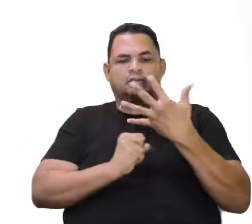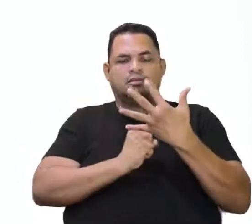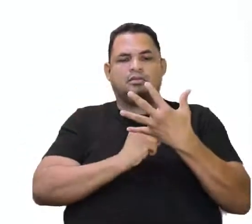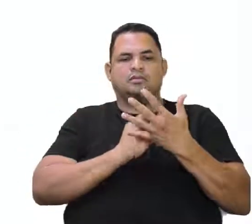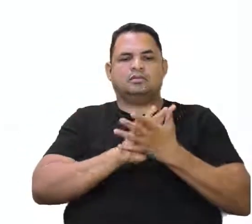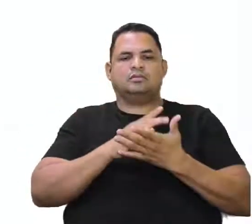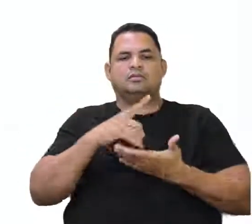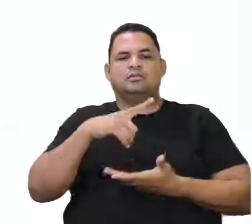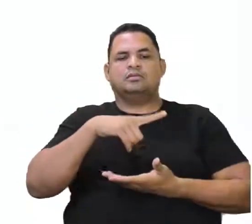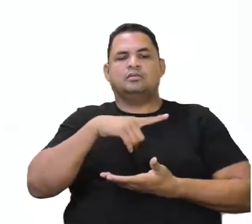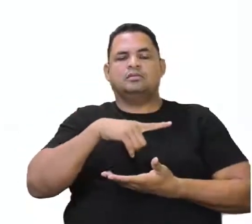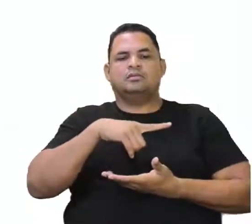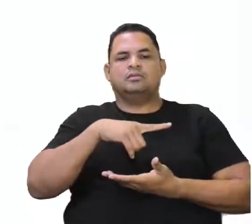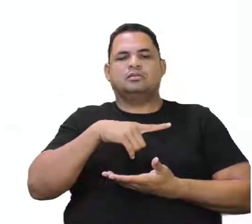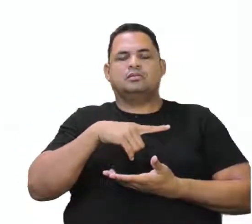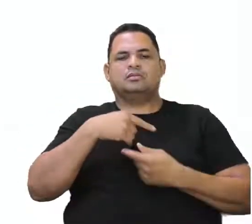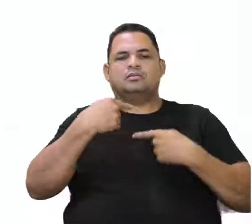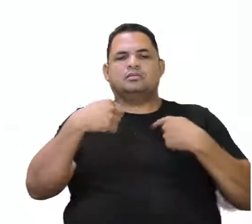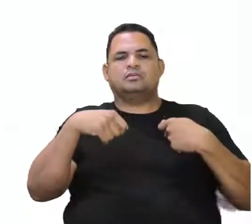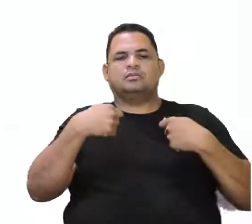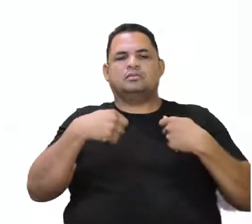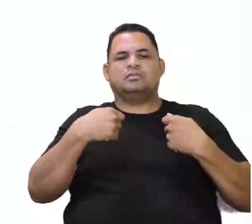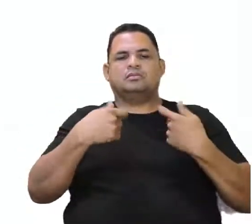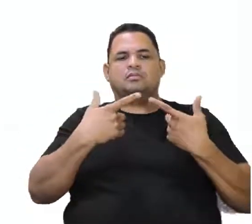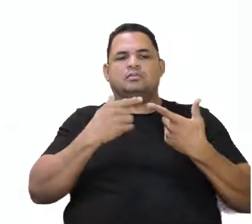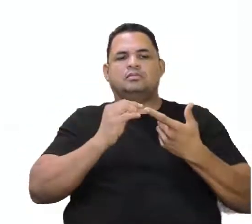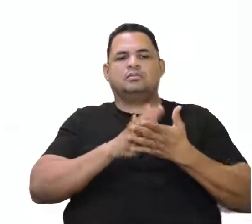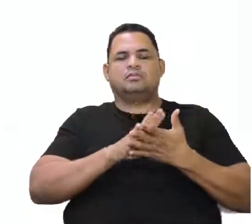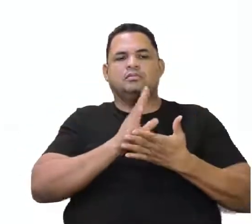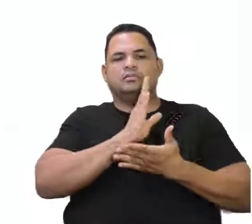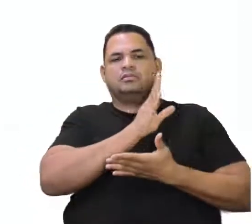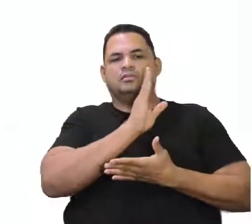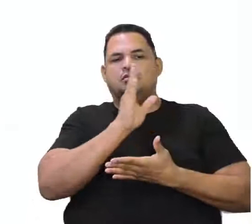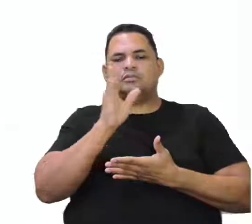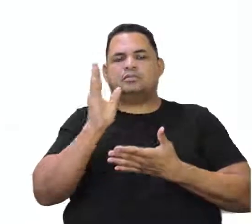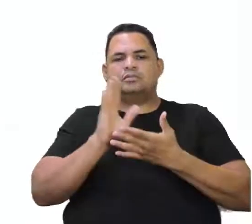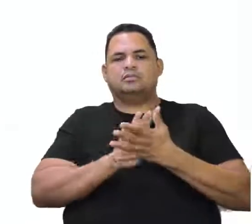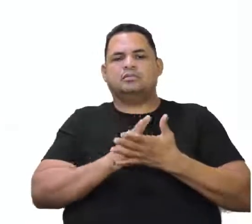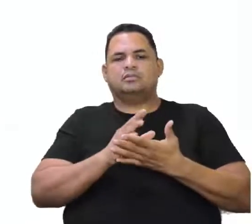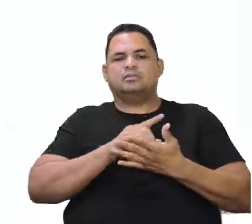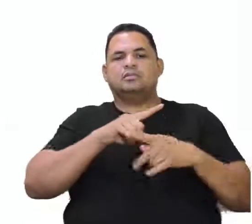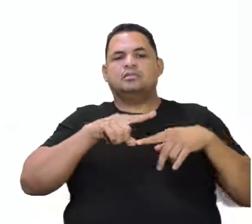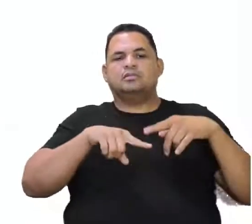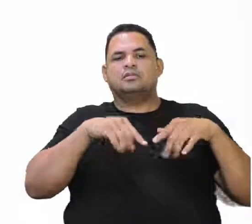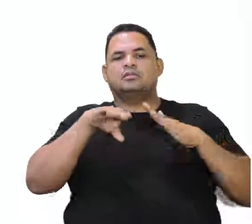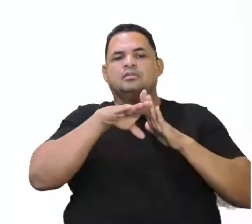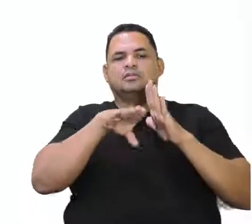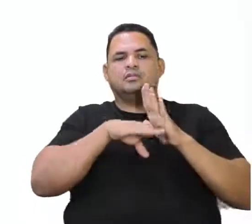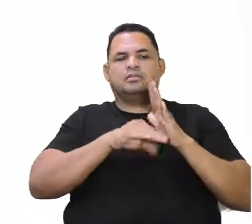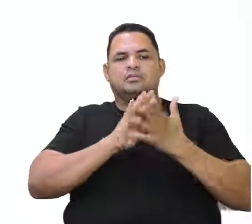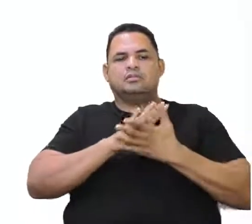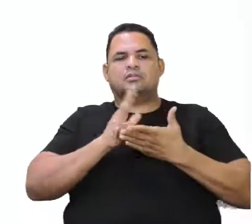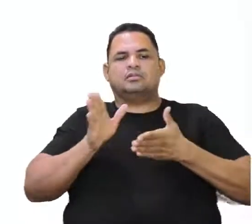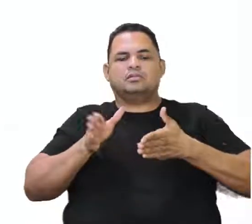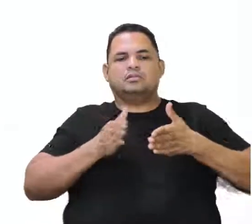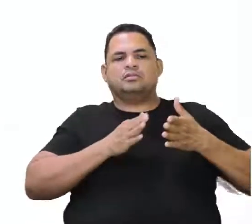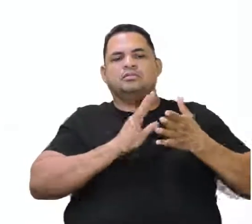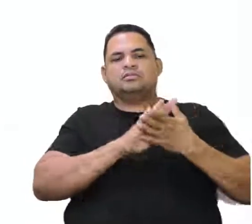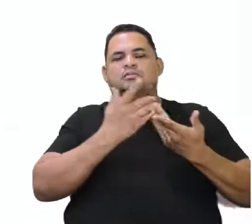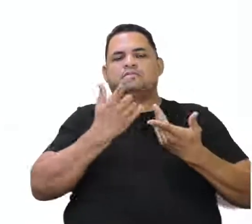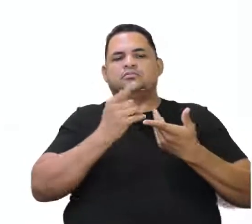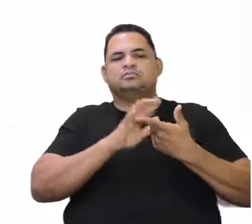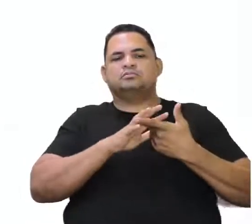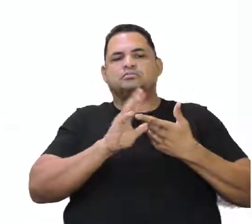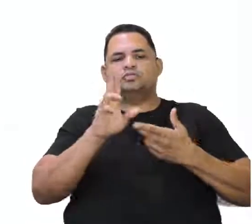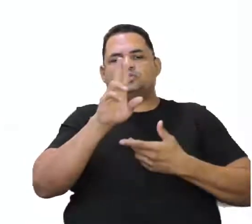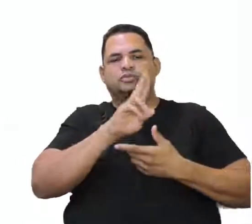alimentar? Primeiro, que eu preciso dos componentes que fazem parte dessa cadeia. São os produtores, os consumidores